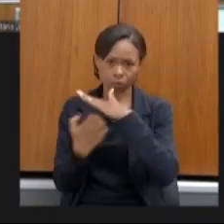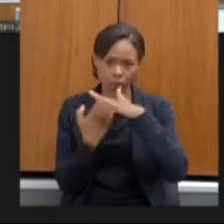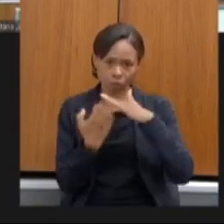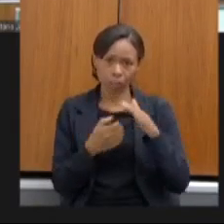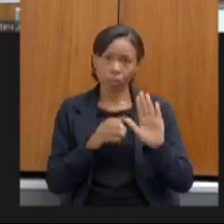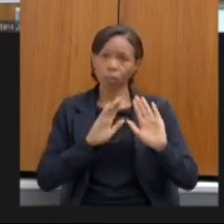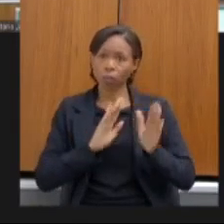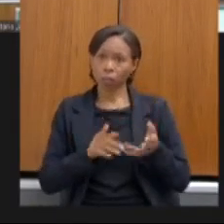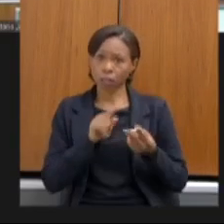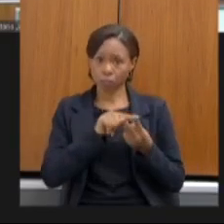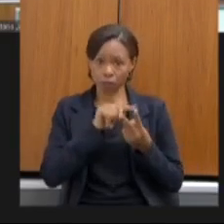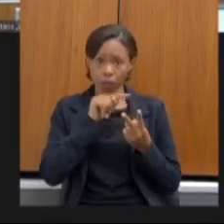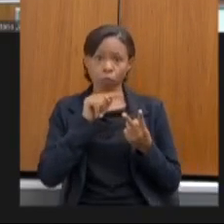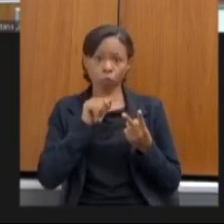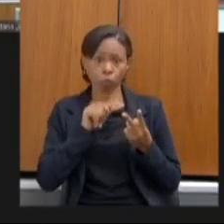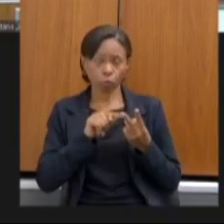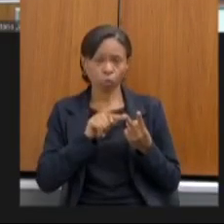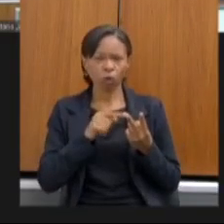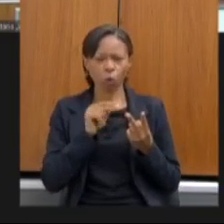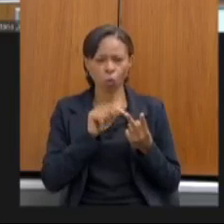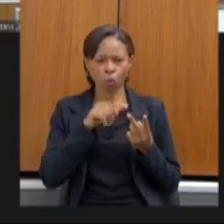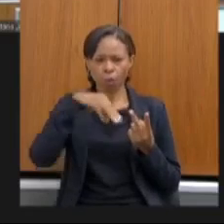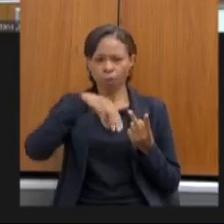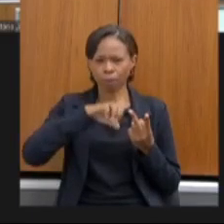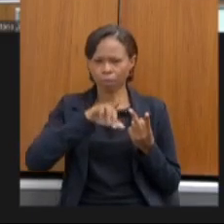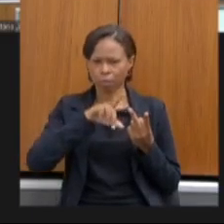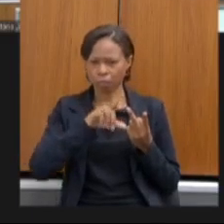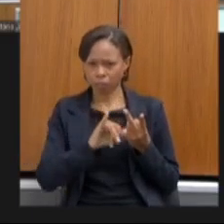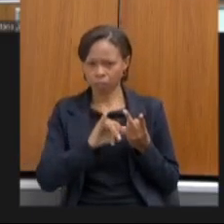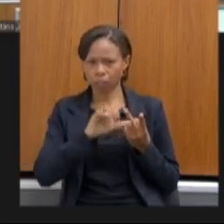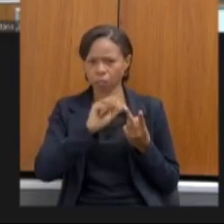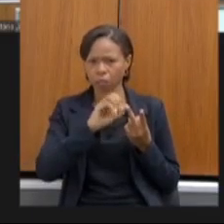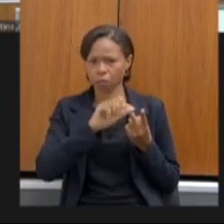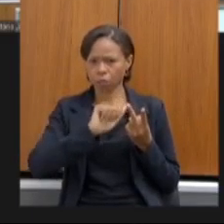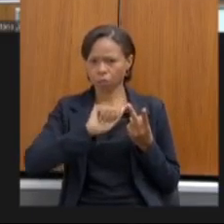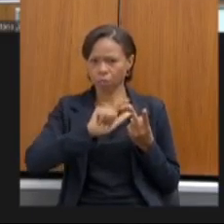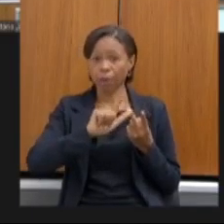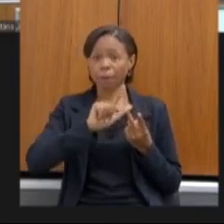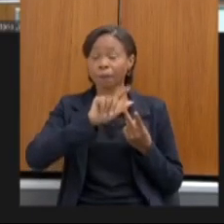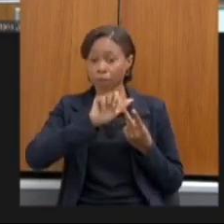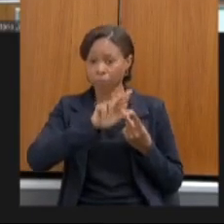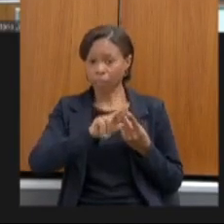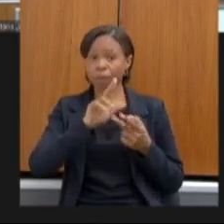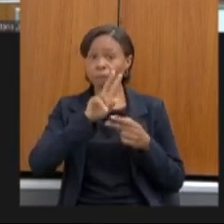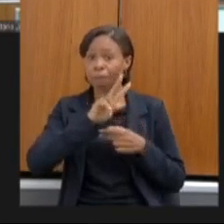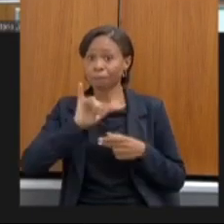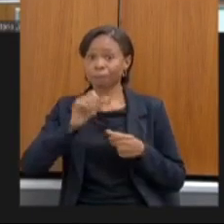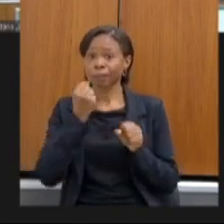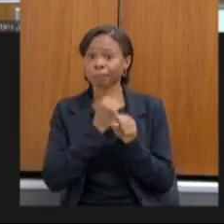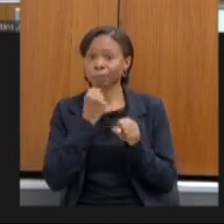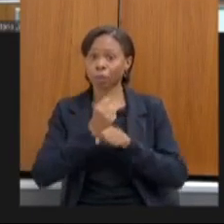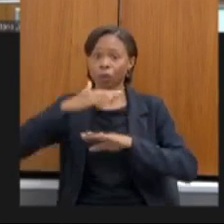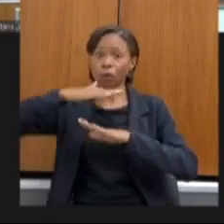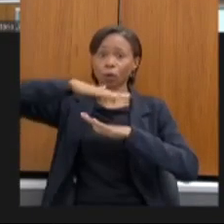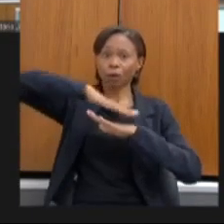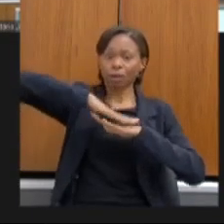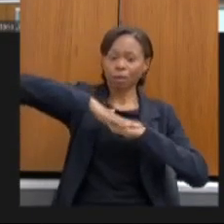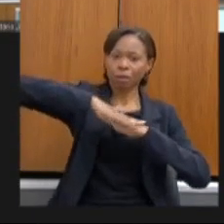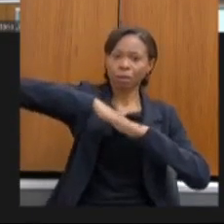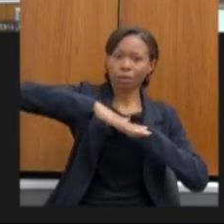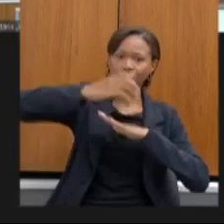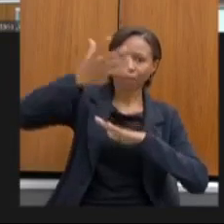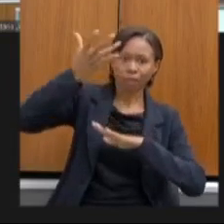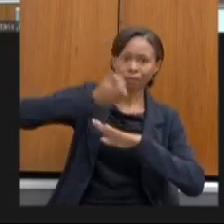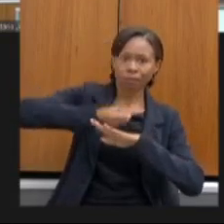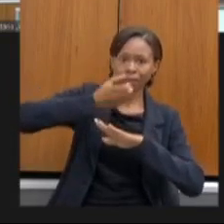EA amerisolar males falar por exemplo vai construir placa de energia fotovoltaica para o estado lançamento do primeiro